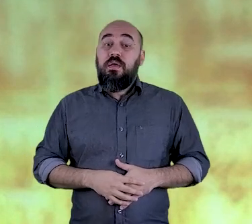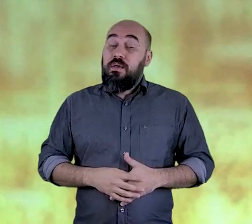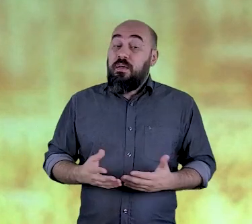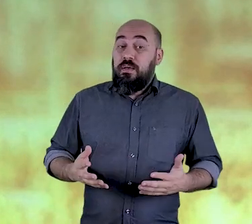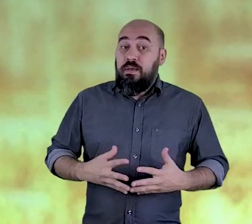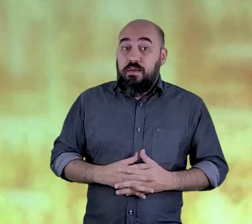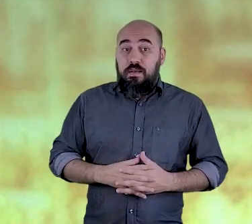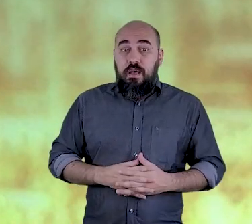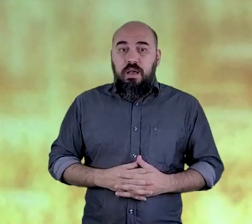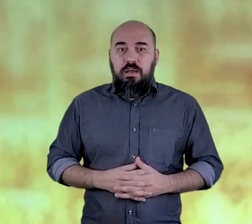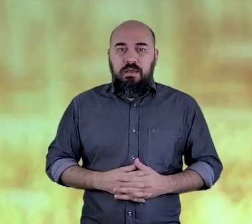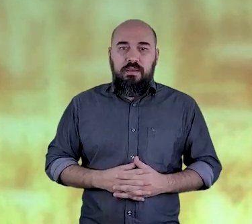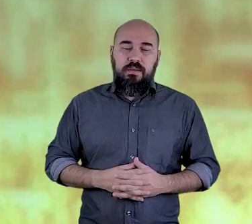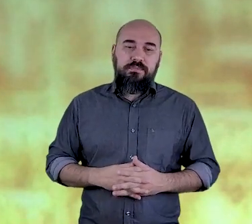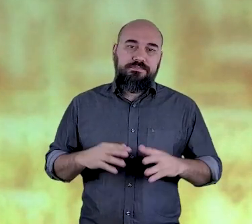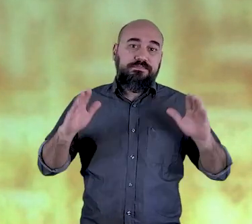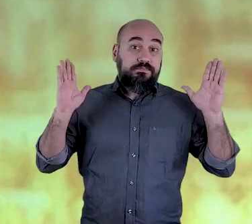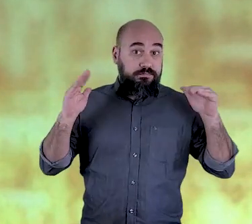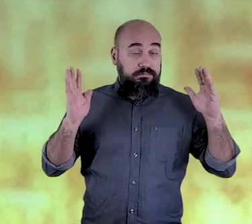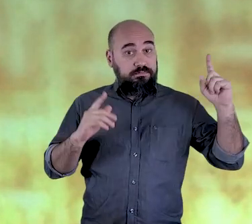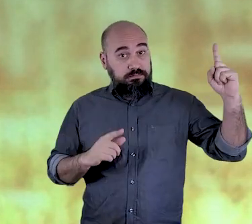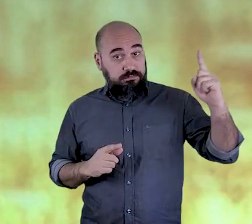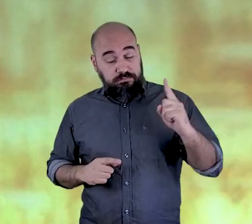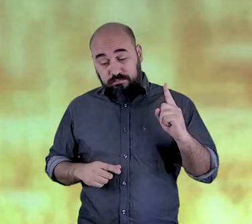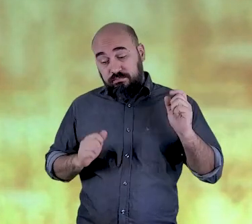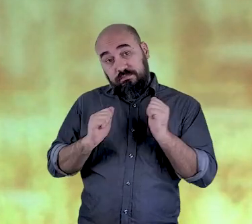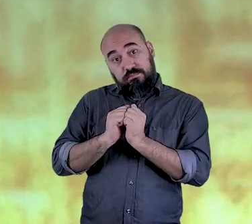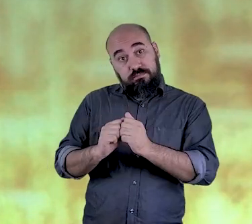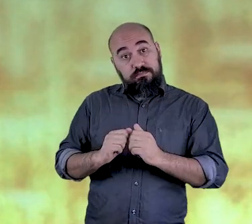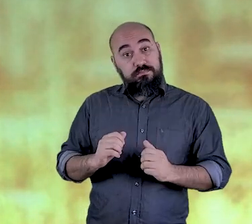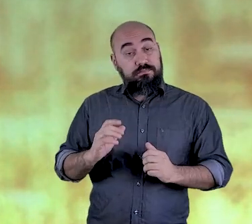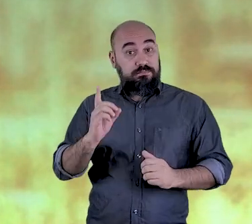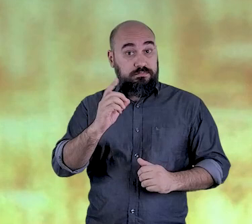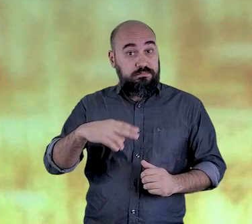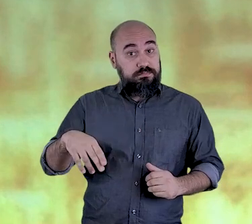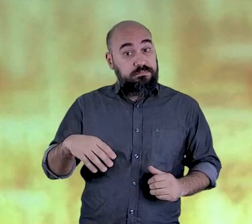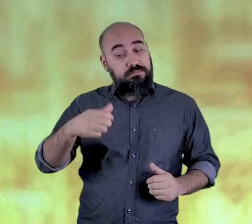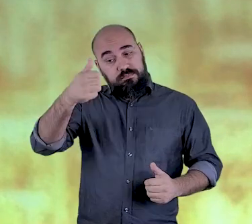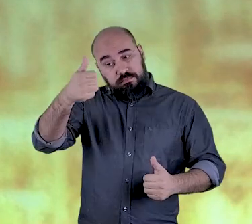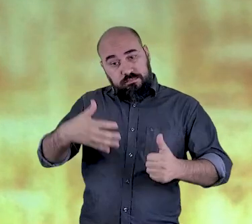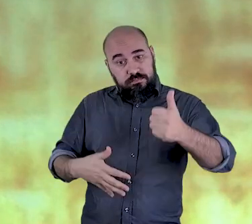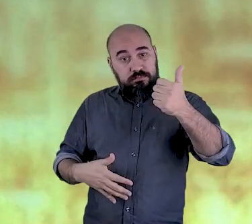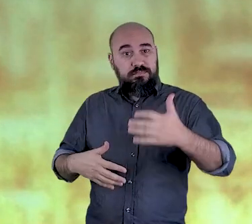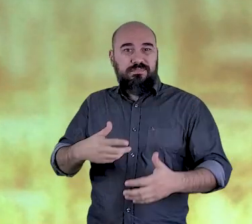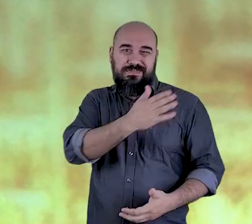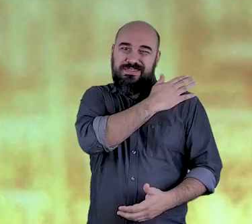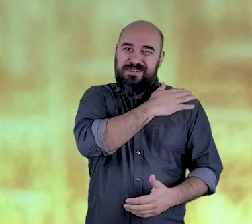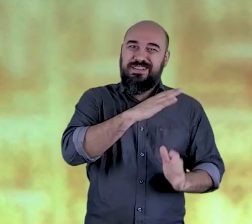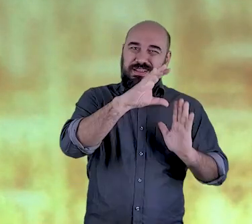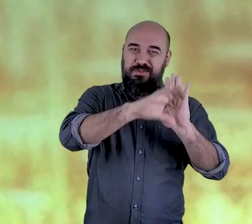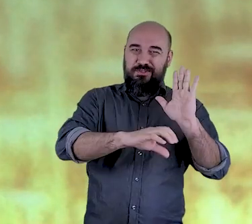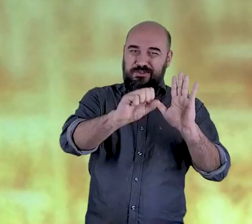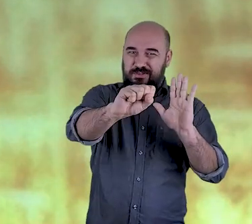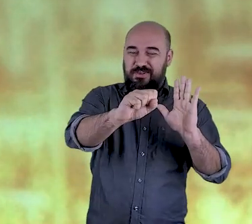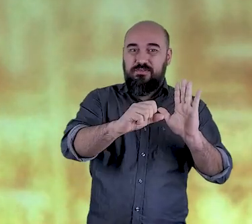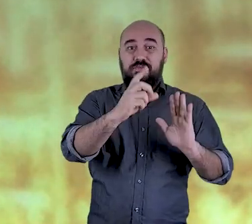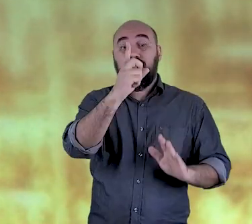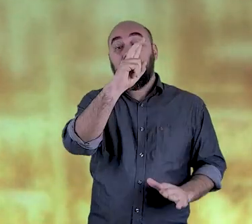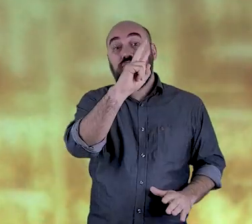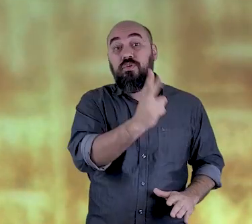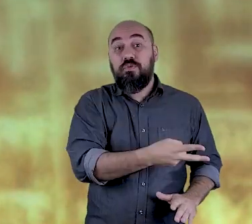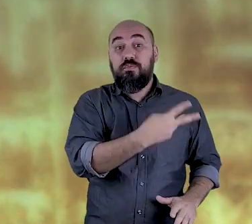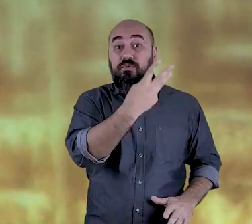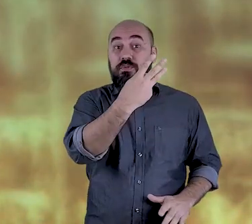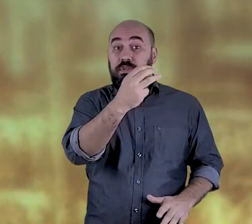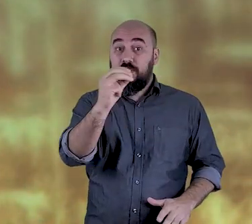para explicar o significado da Visão lá do capítulo 8 das duas mil e trezentas tardes e manhãs